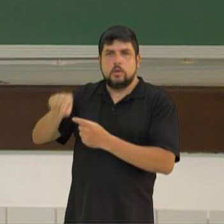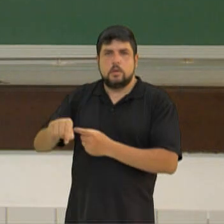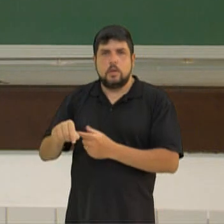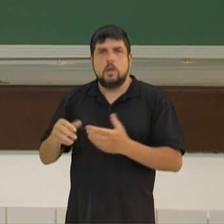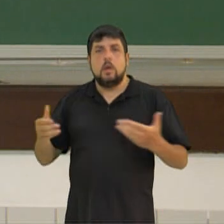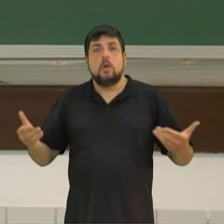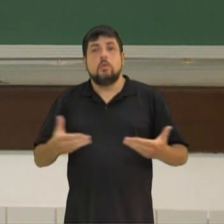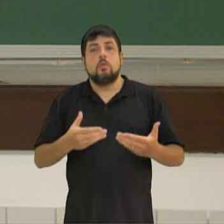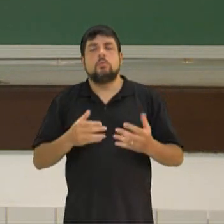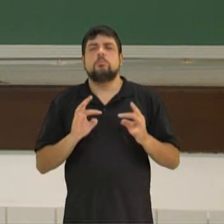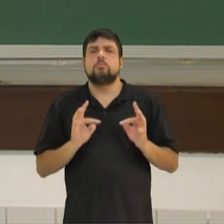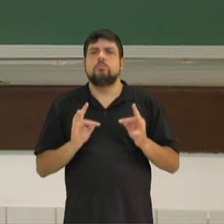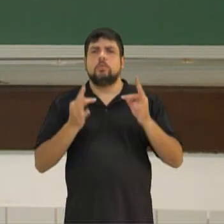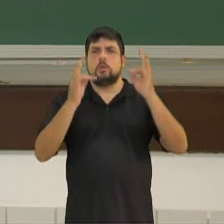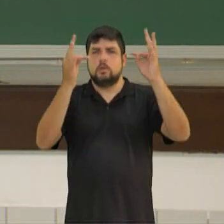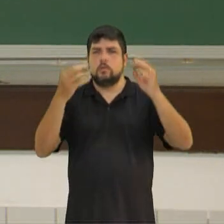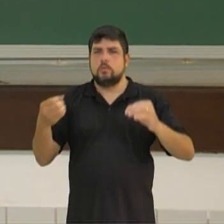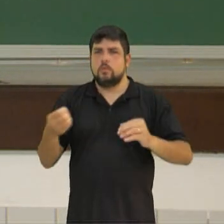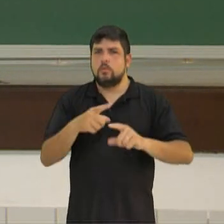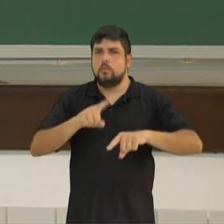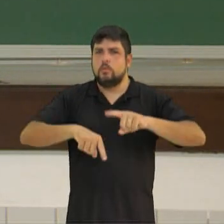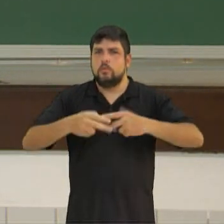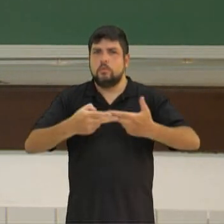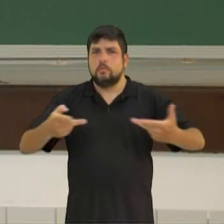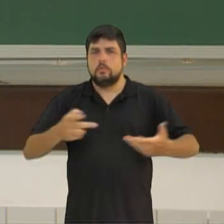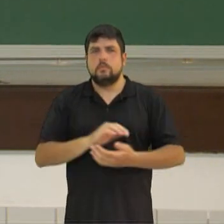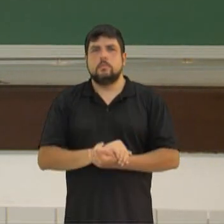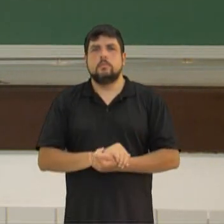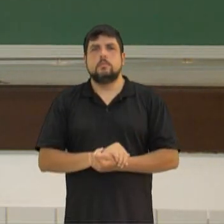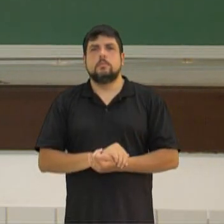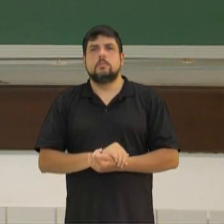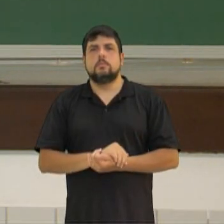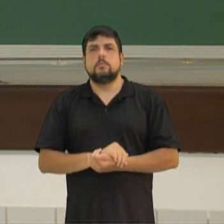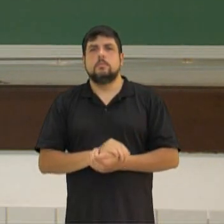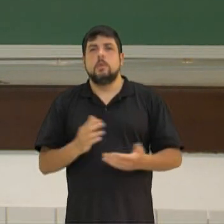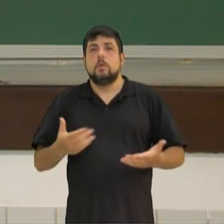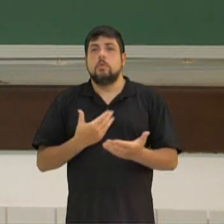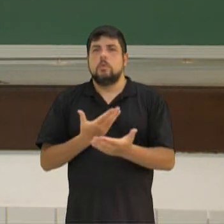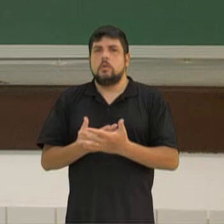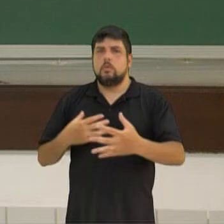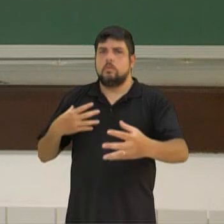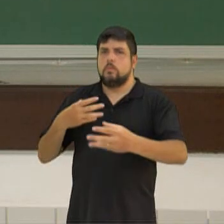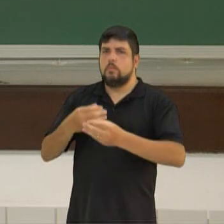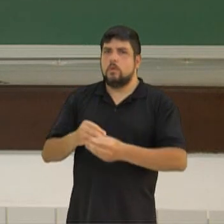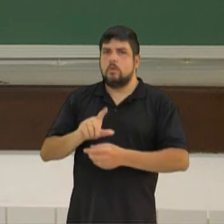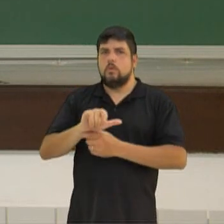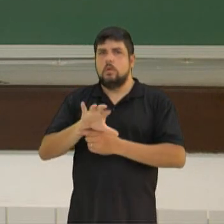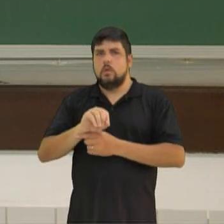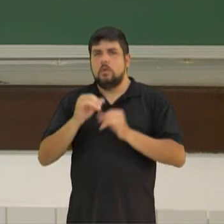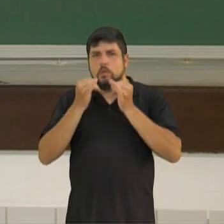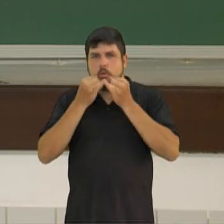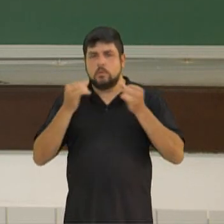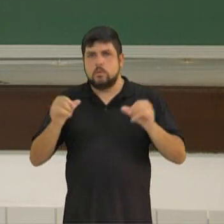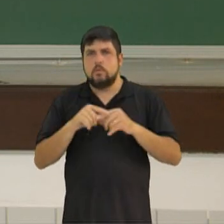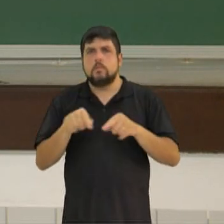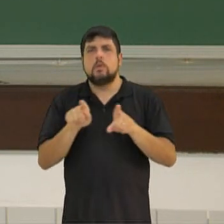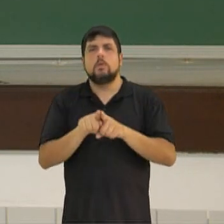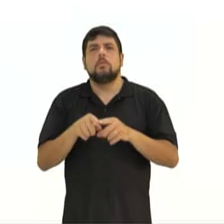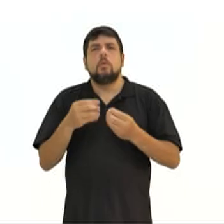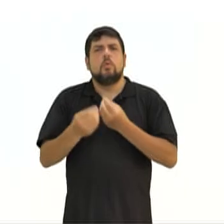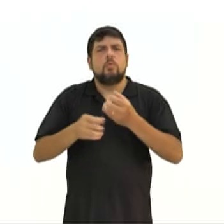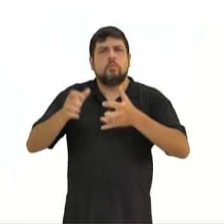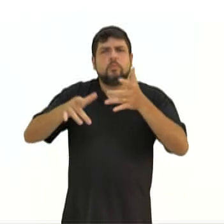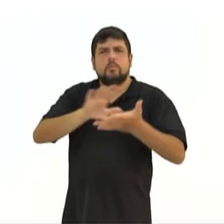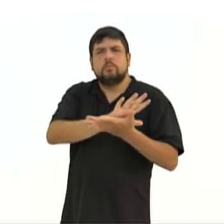para produzir esses novos equipamentos. Na aula de hoje, então, nós falamos sobre o lixo eletrônico, sobre os danos que ele causa ao